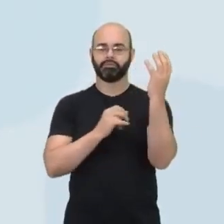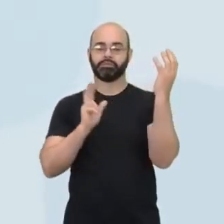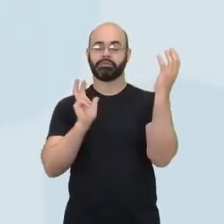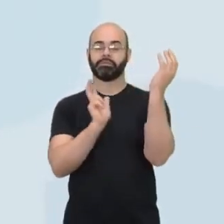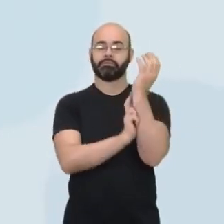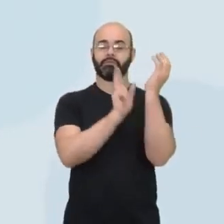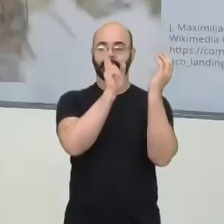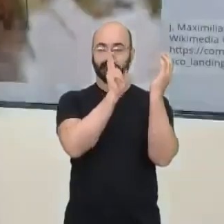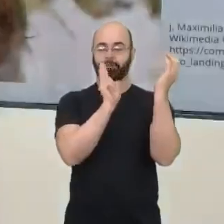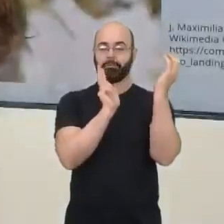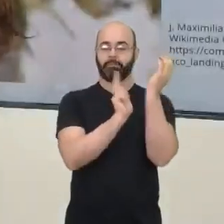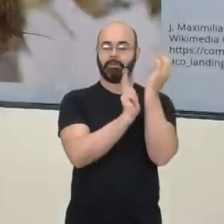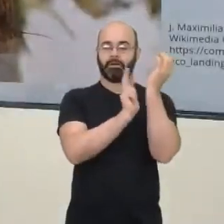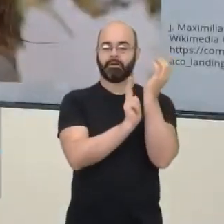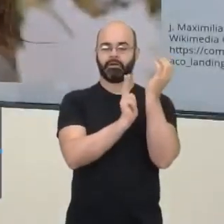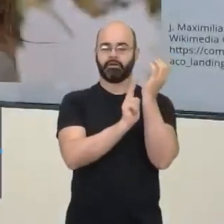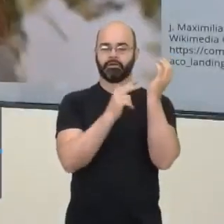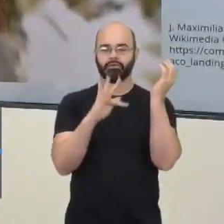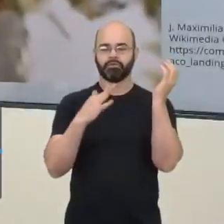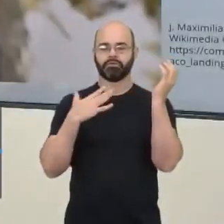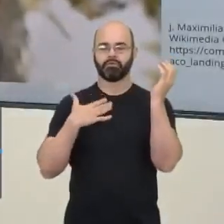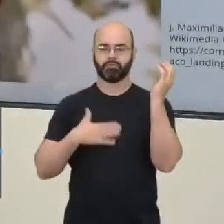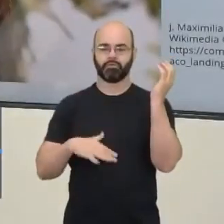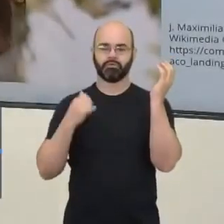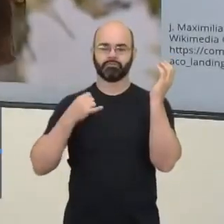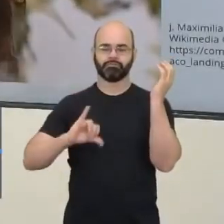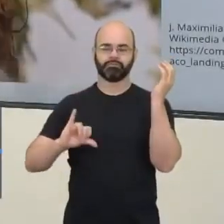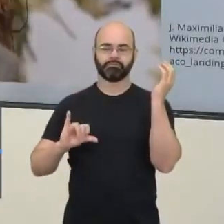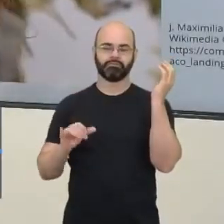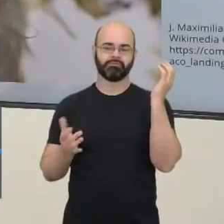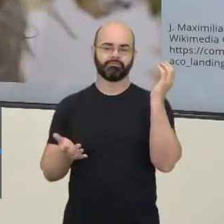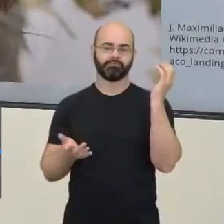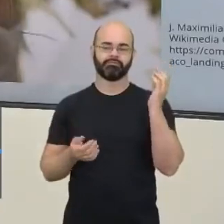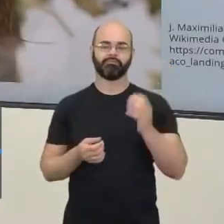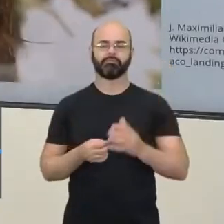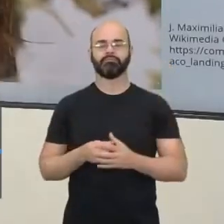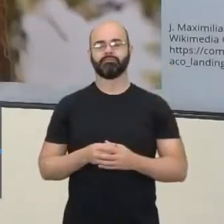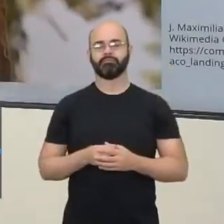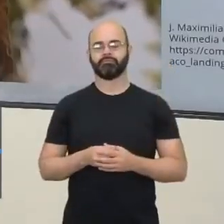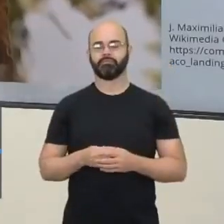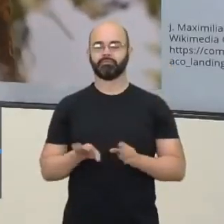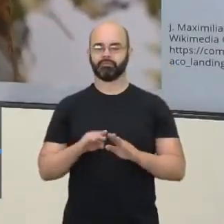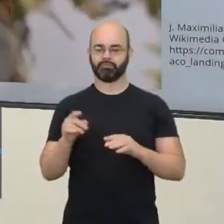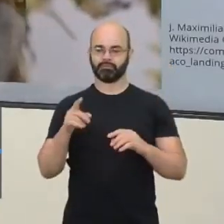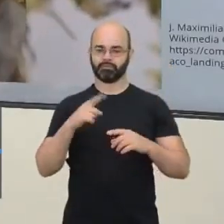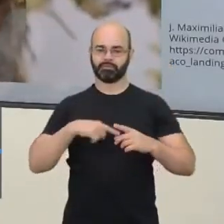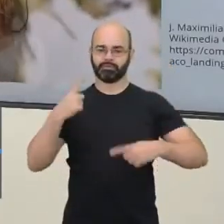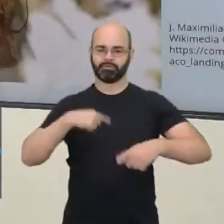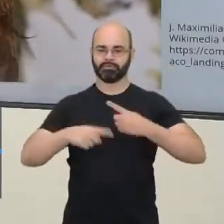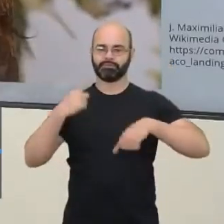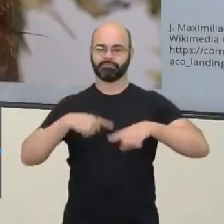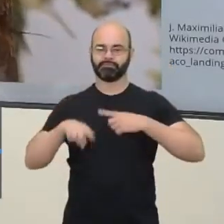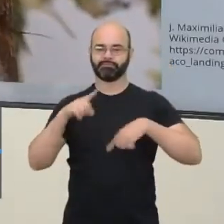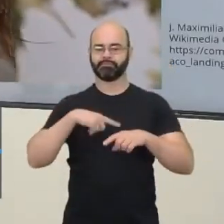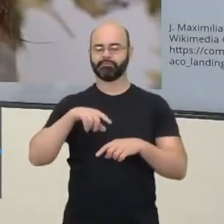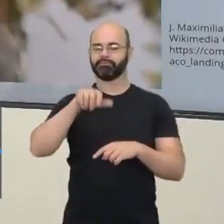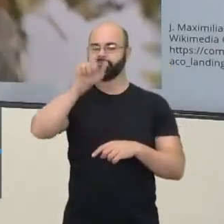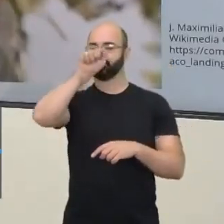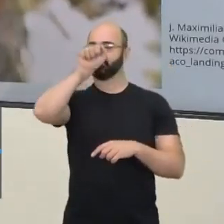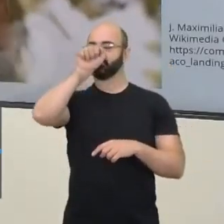se machuca, etc. Então, que mais? O sistema circulatório que está levando ali, né, oxigênio e